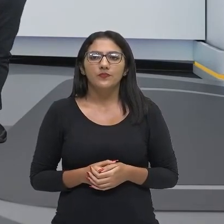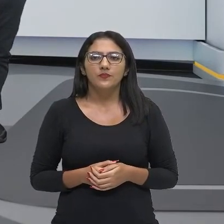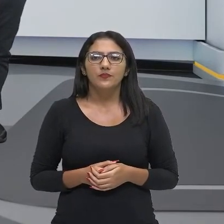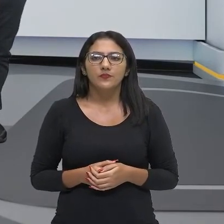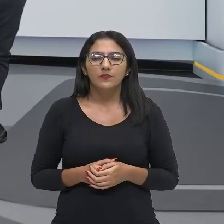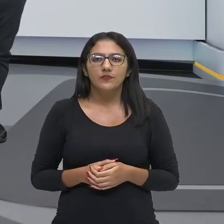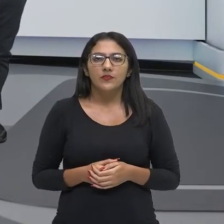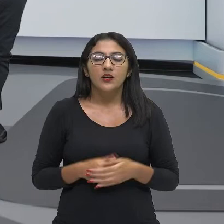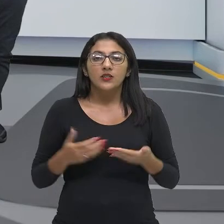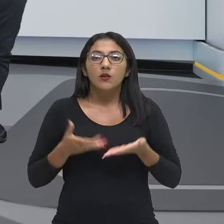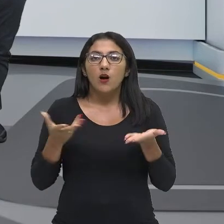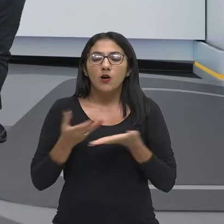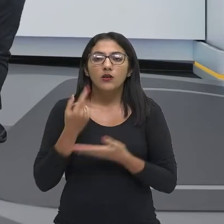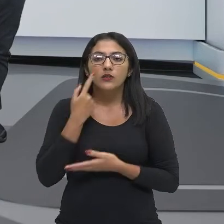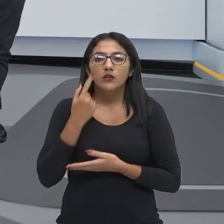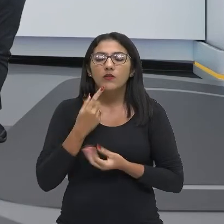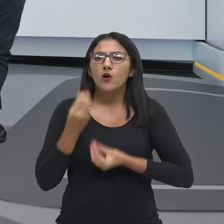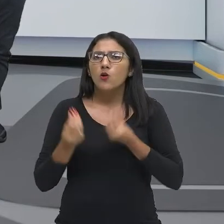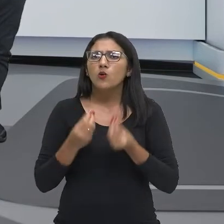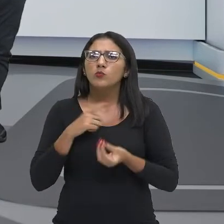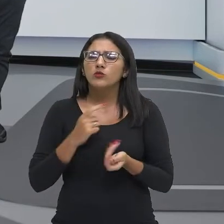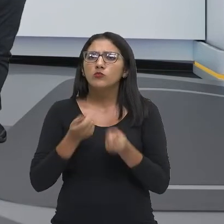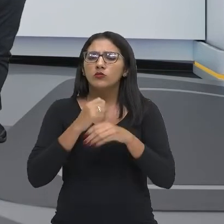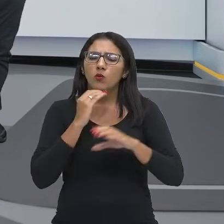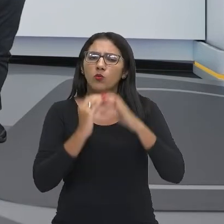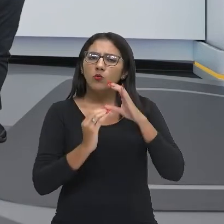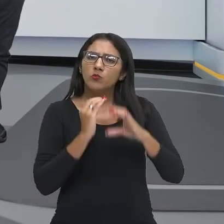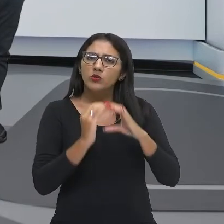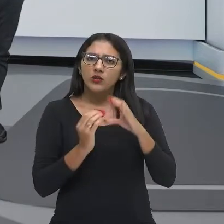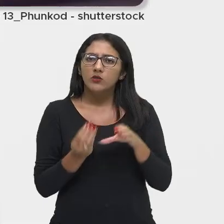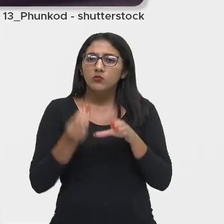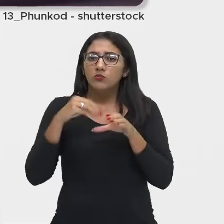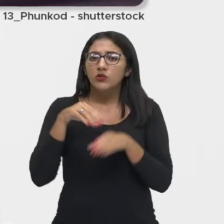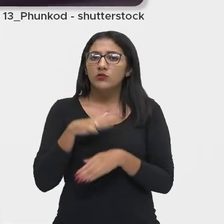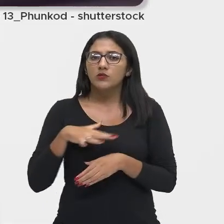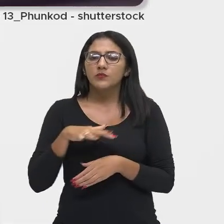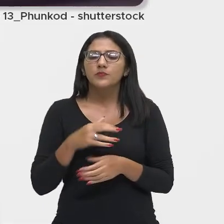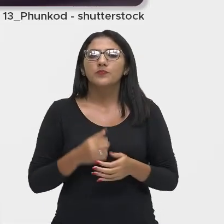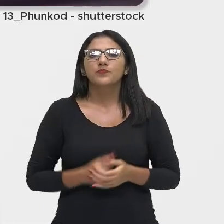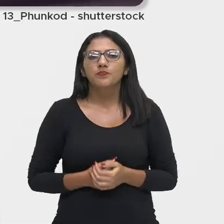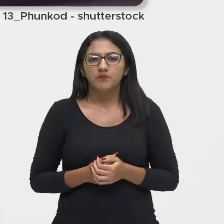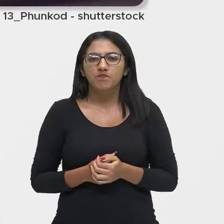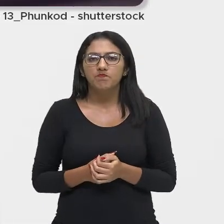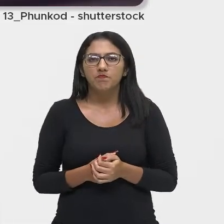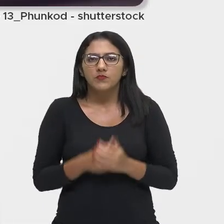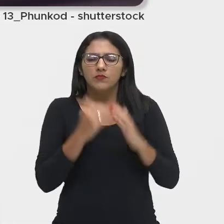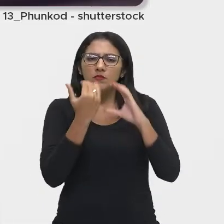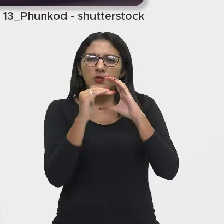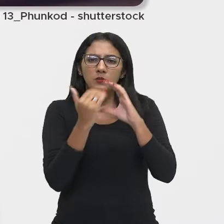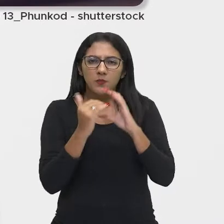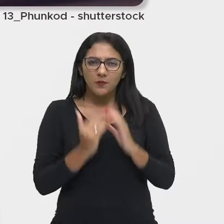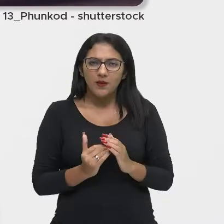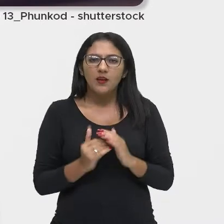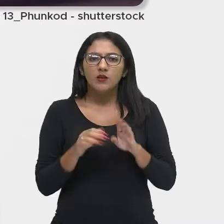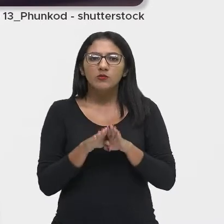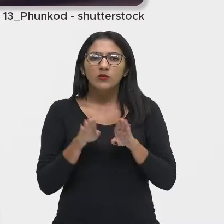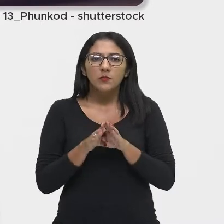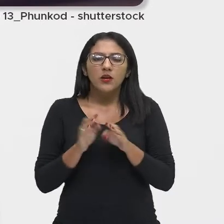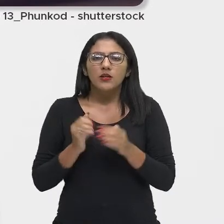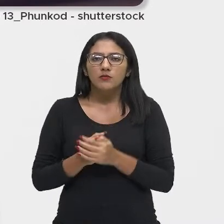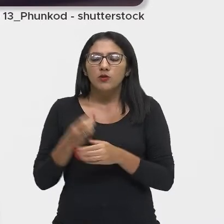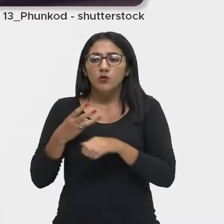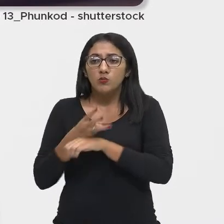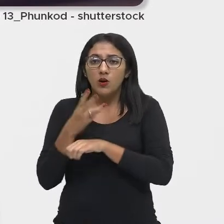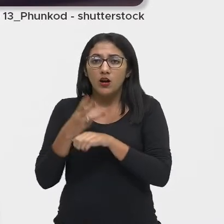agora vamos ver como fica a comunicação dentro da empresa. Assim como um e-mail, as mensagens instantâneas devem